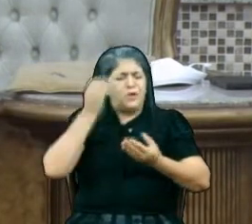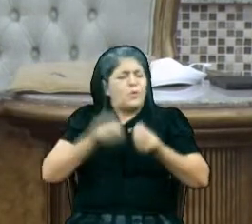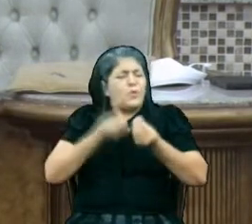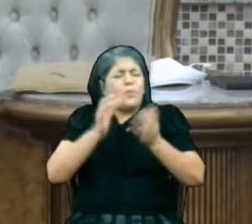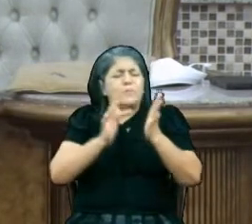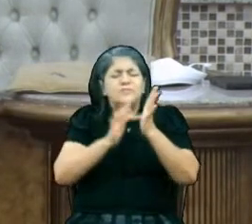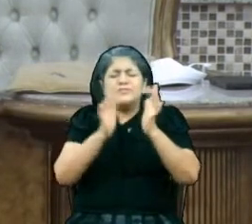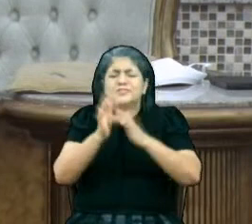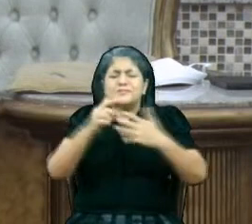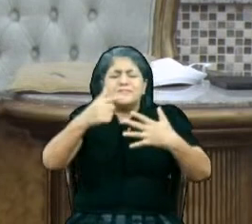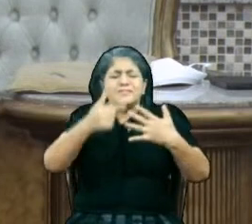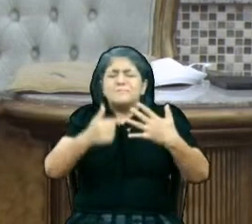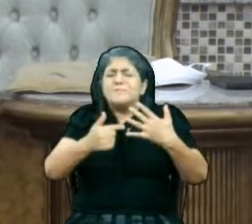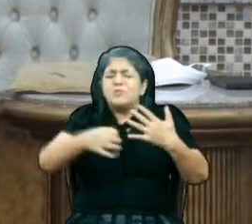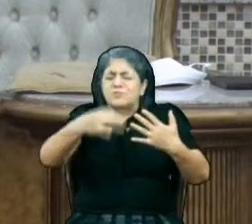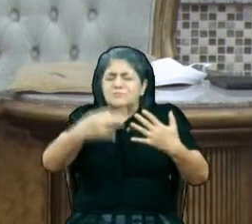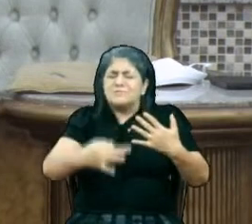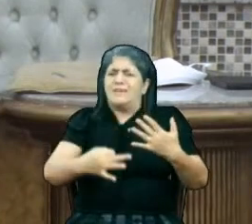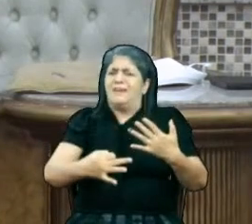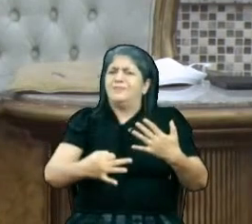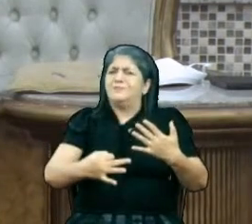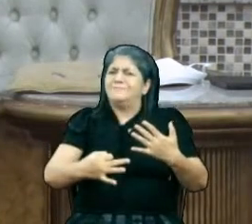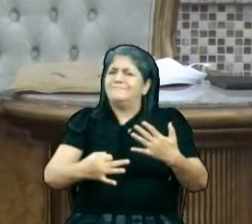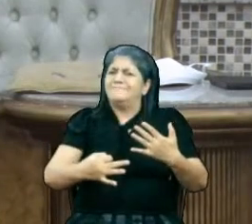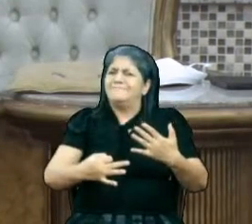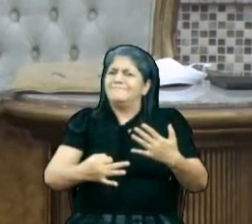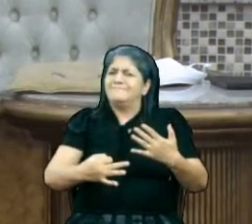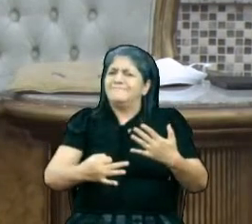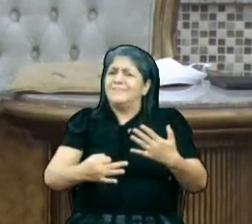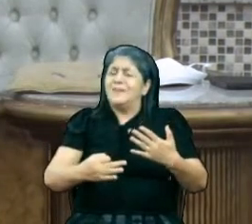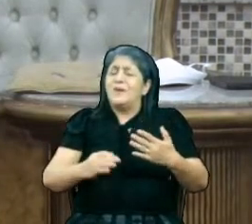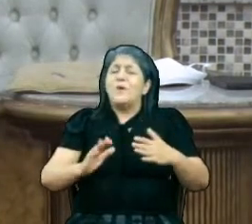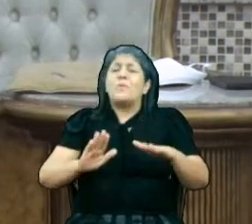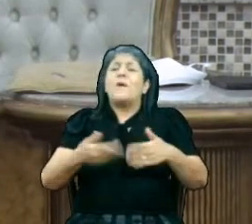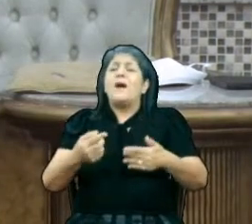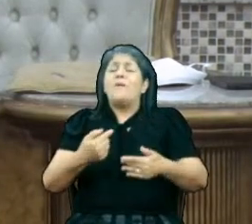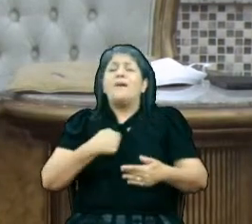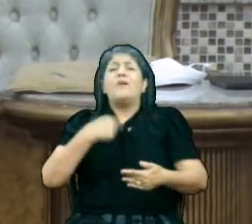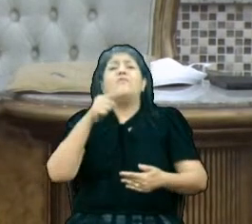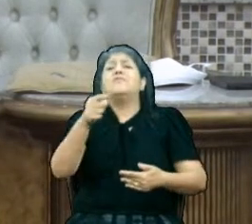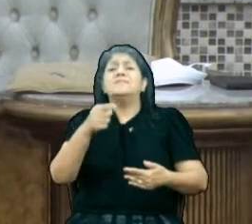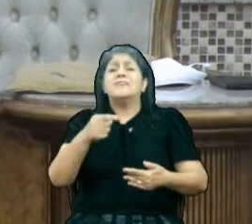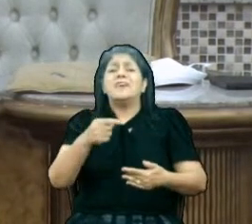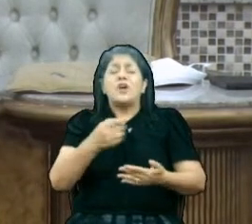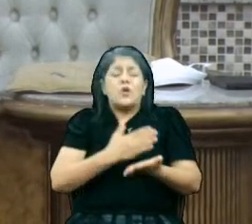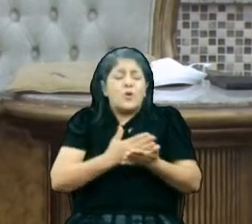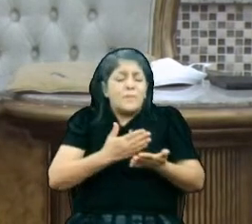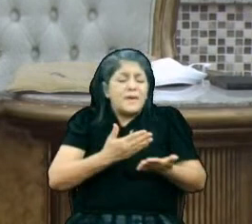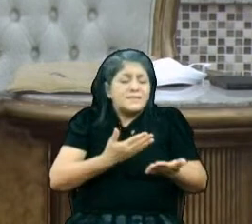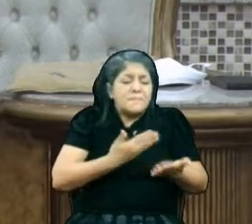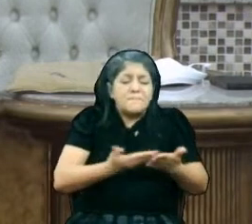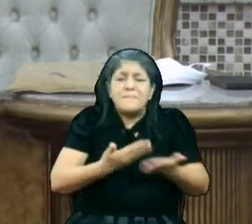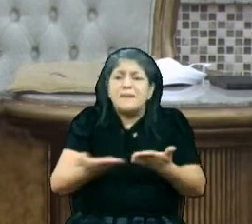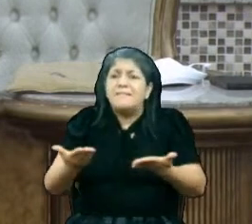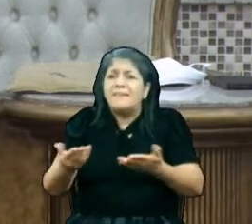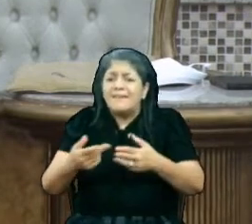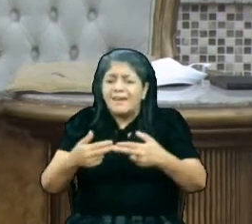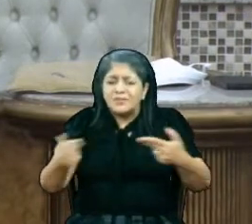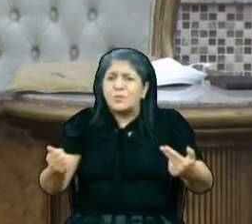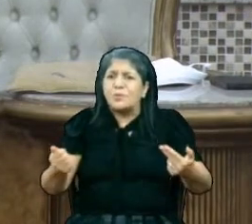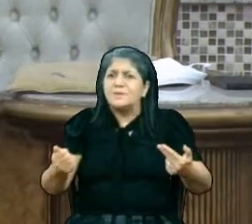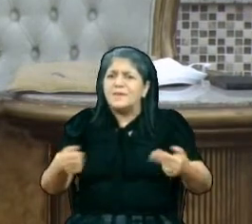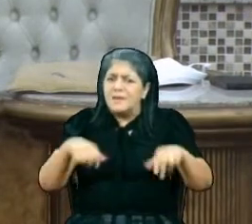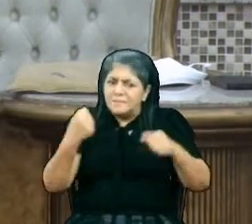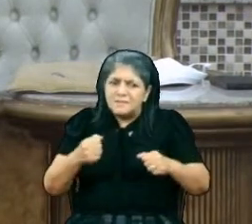ir e qual mulher que tendo dez dracmas se perder uma delas não